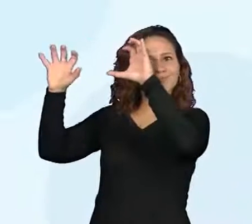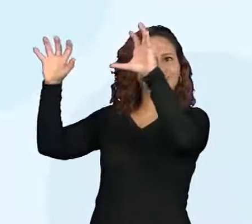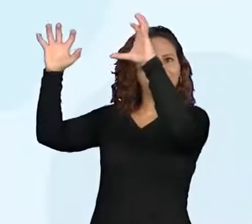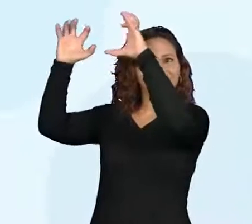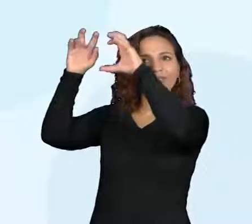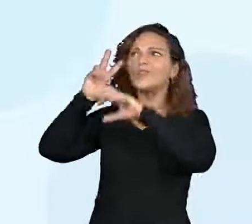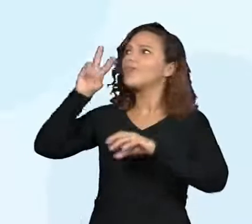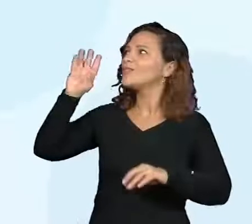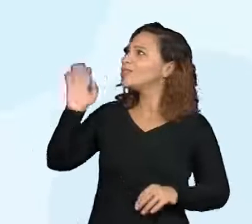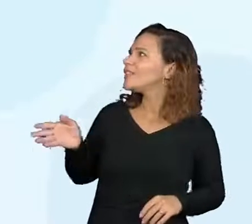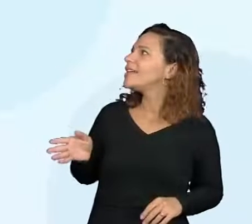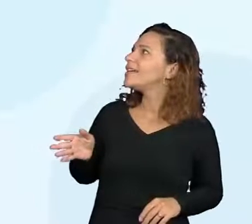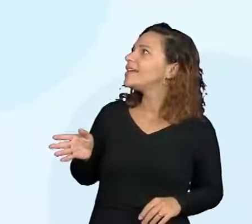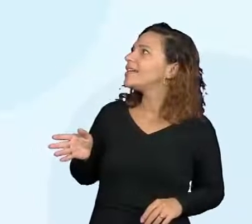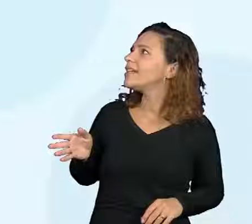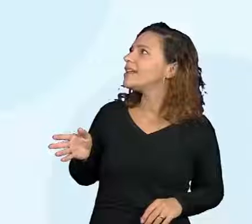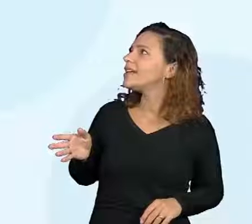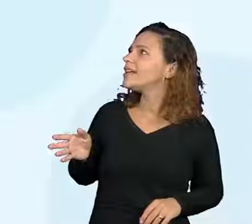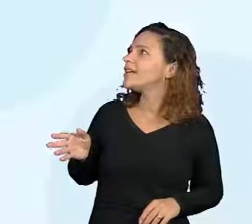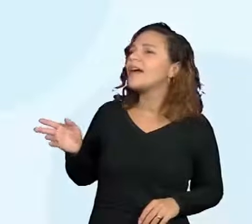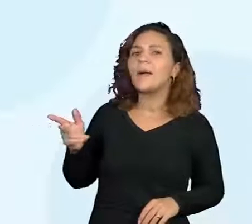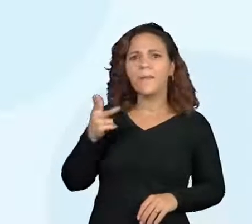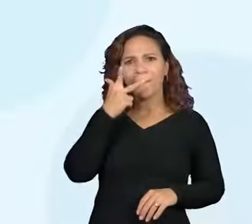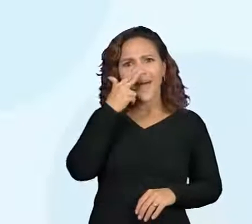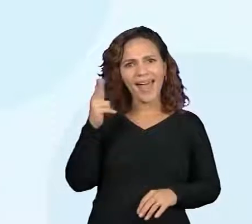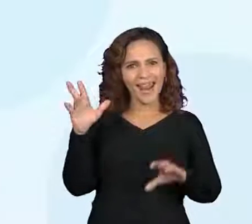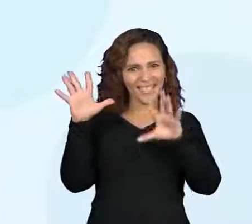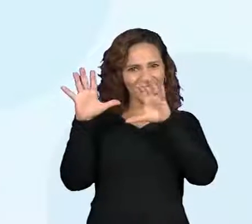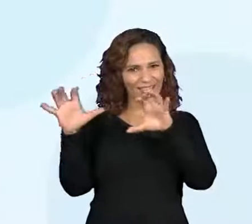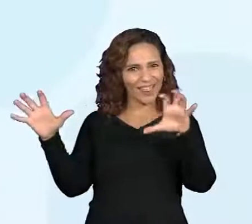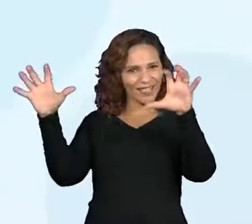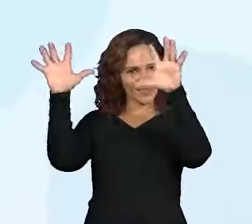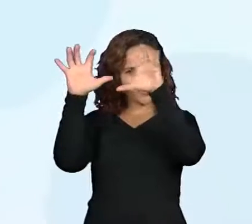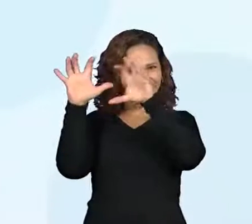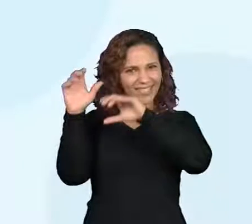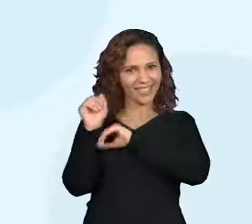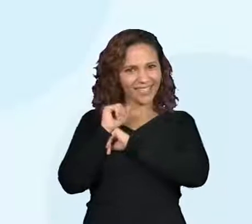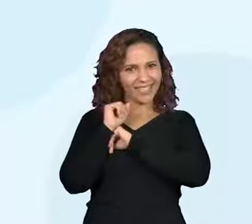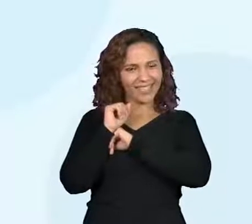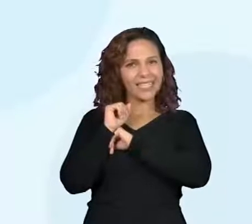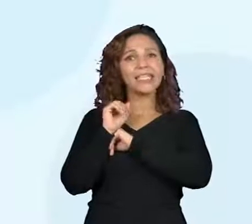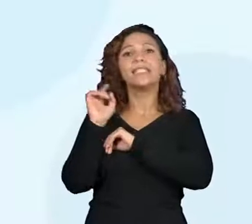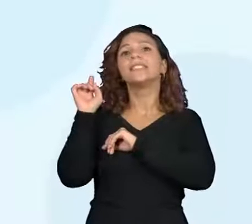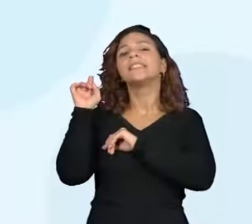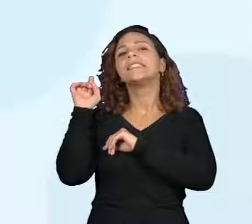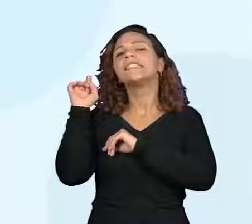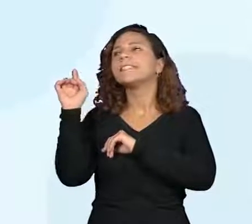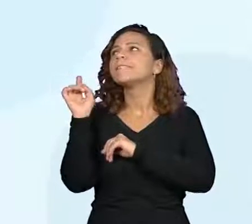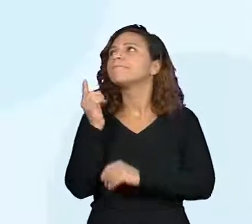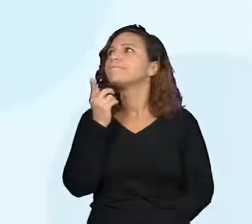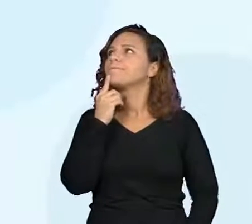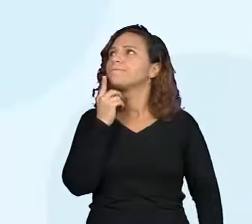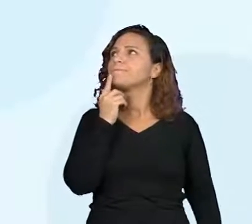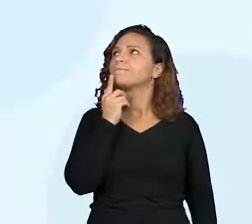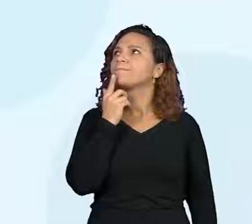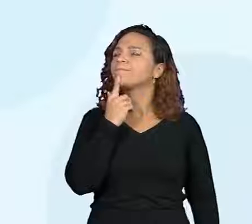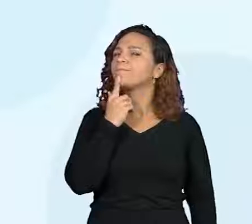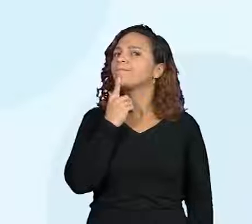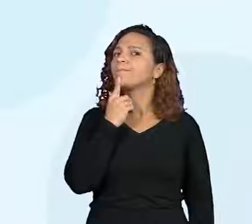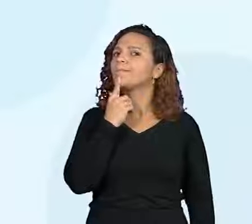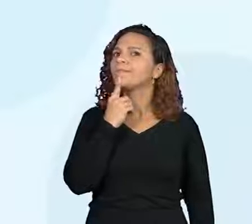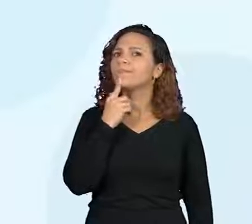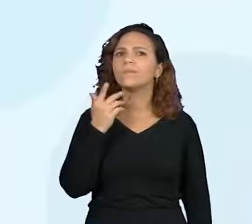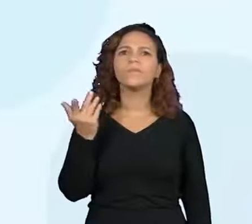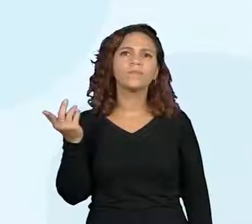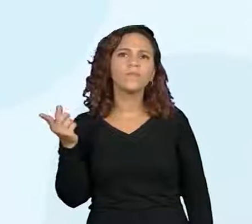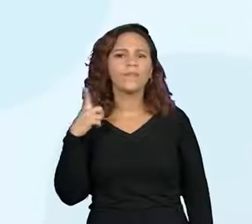Olha só, é um balão aí, parece uma nuvem. O primeiro balão a gente percebe aí que ele é meio ovular, né? Uma coisa